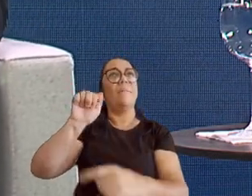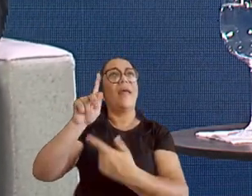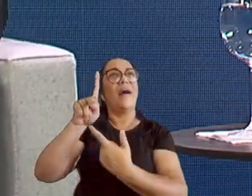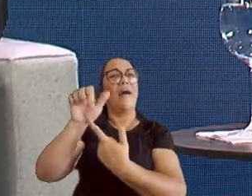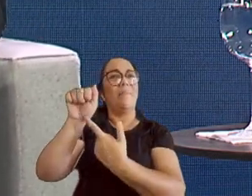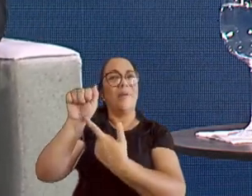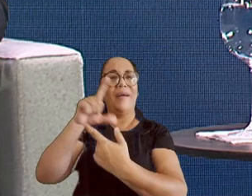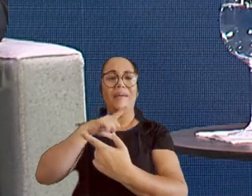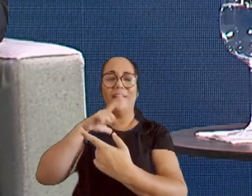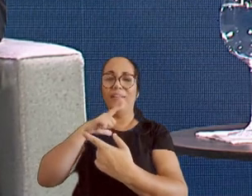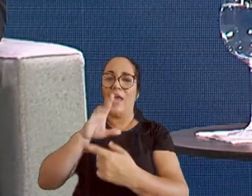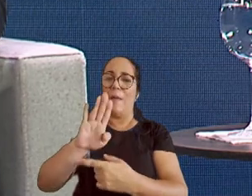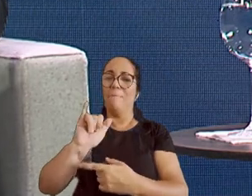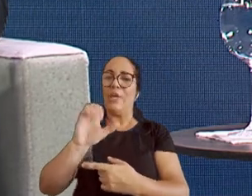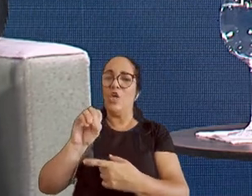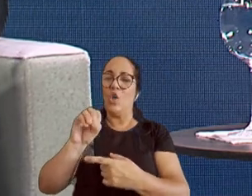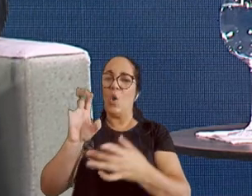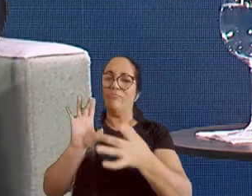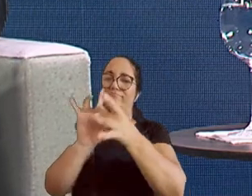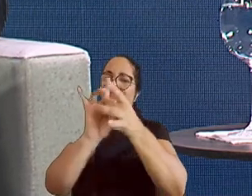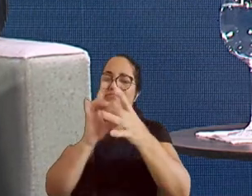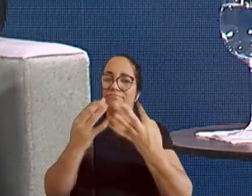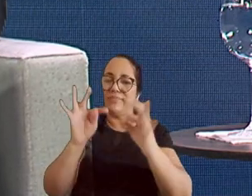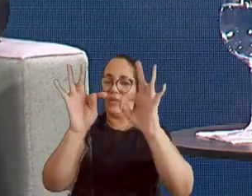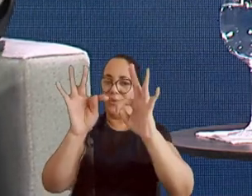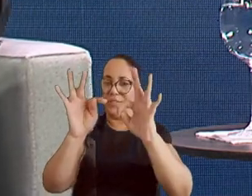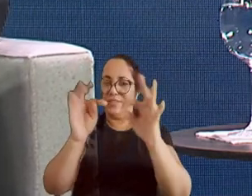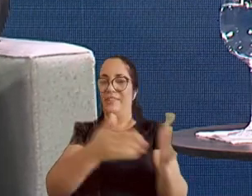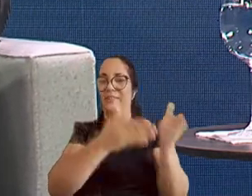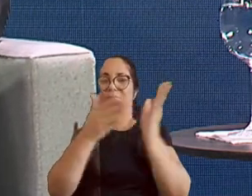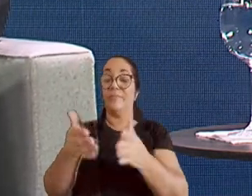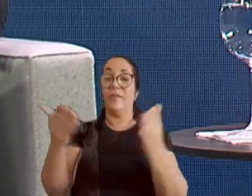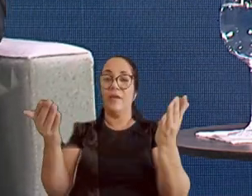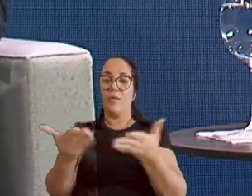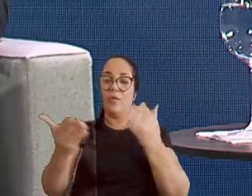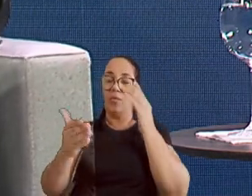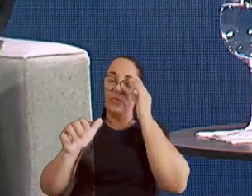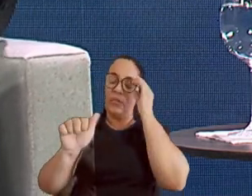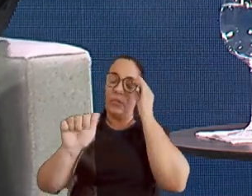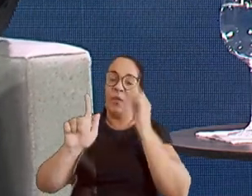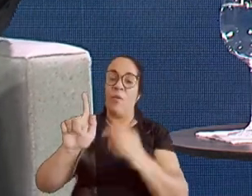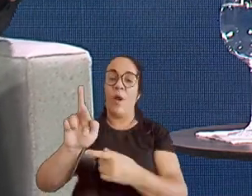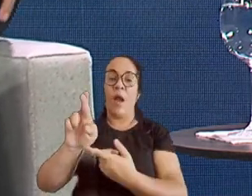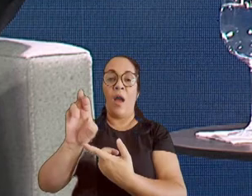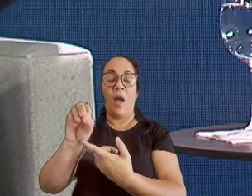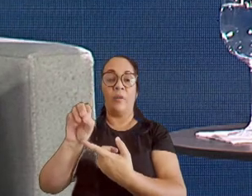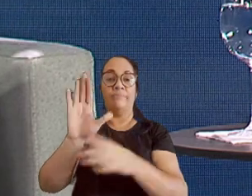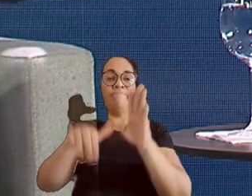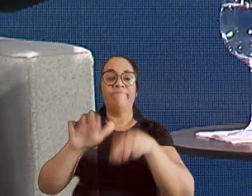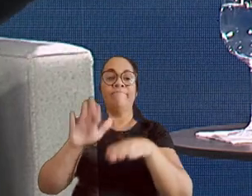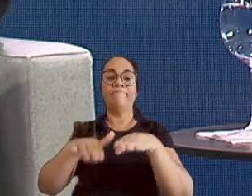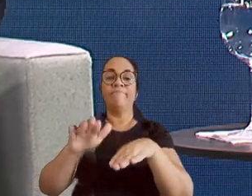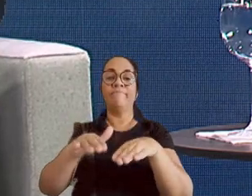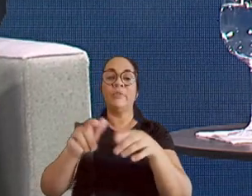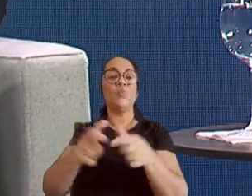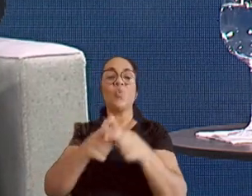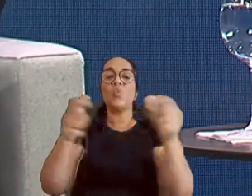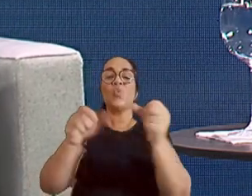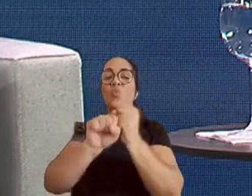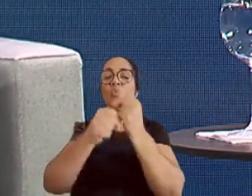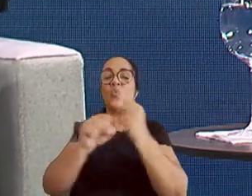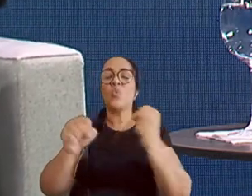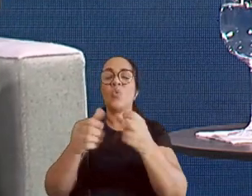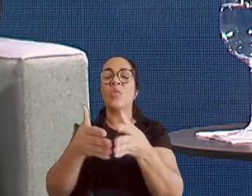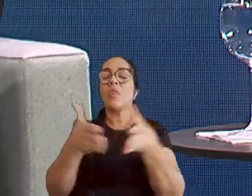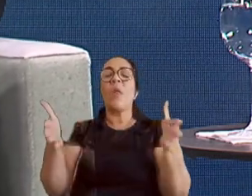e eu acho que o Agro tem uma outra coisa que é o tamanho do Agro né a gente fala que quer o alimento Sem dúvida nenhuma